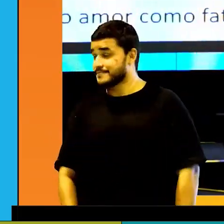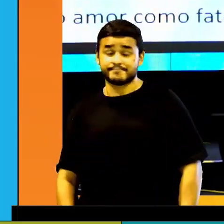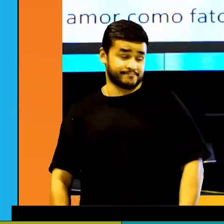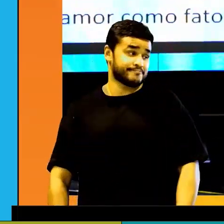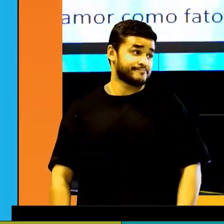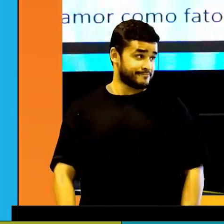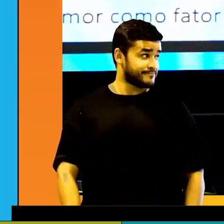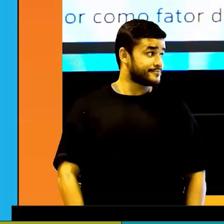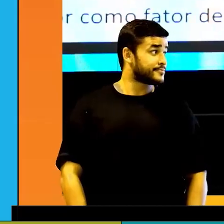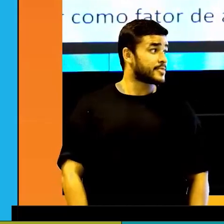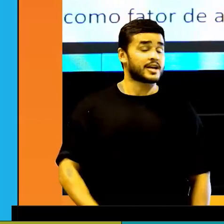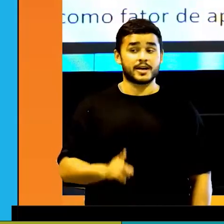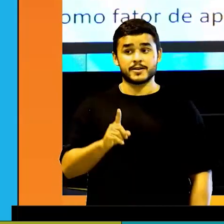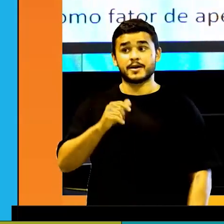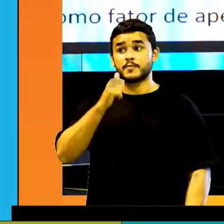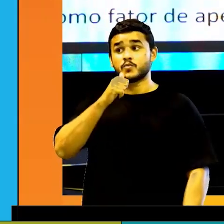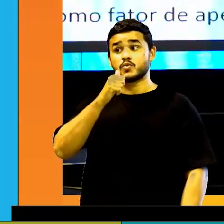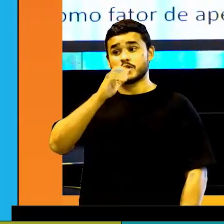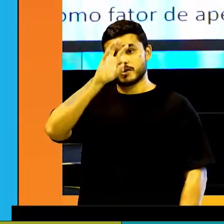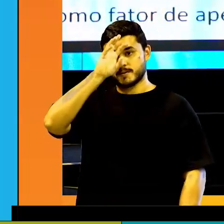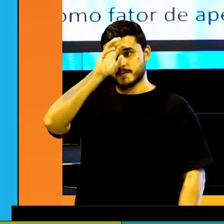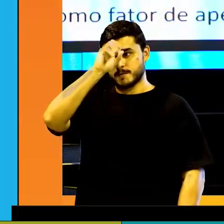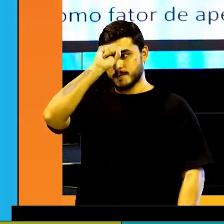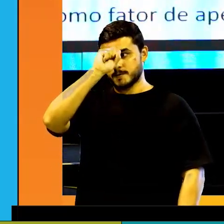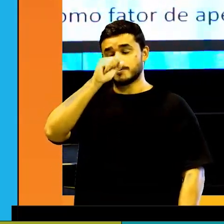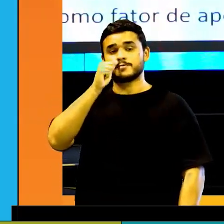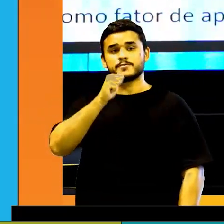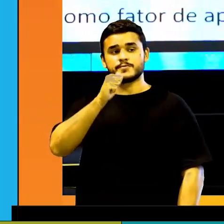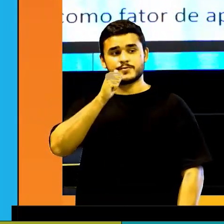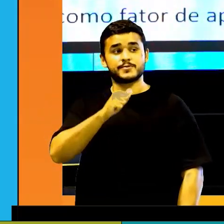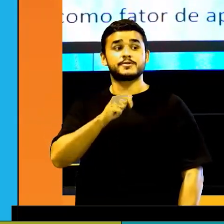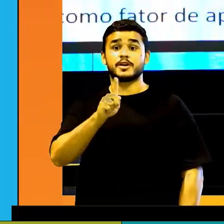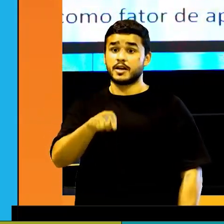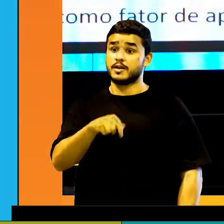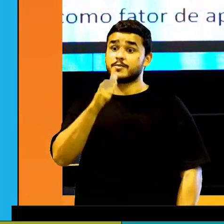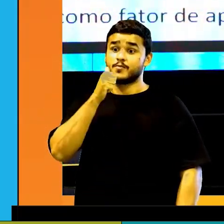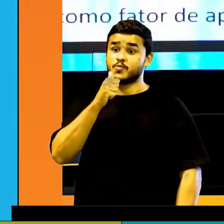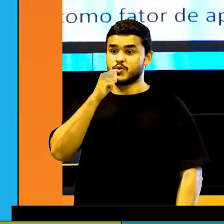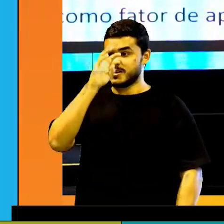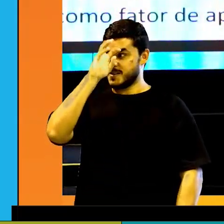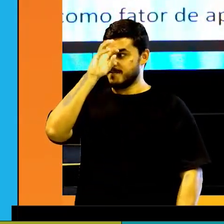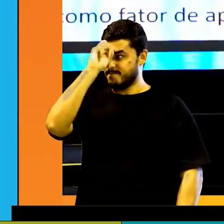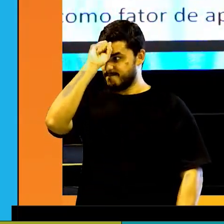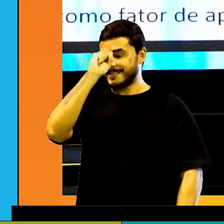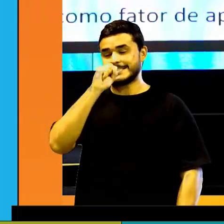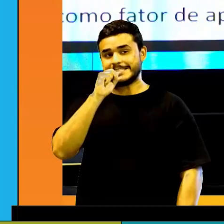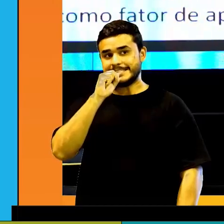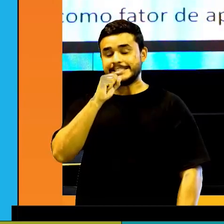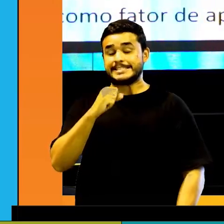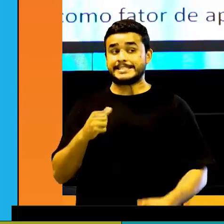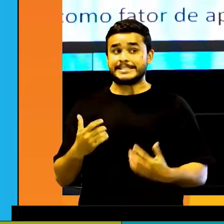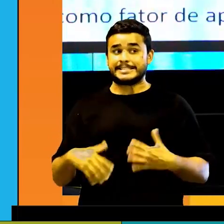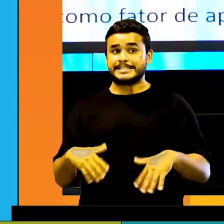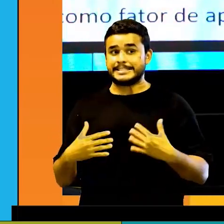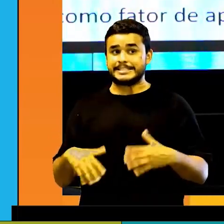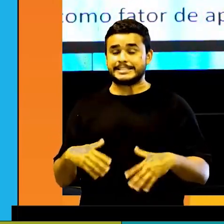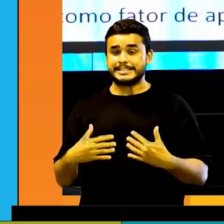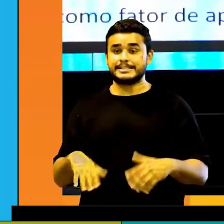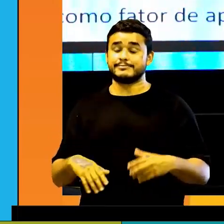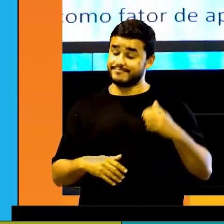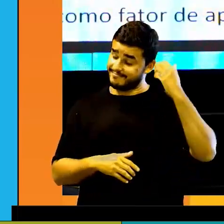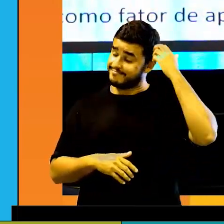Mal sabia ele a vingança. Viu? Que coisa triste é mulher vingativa. Nem o cão